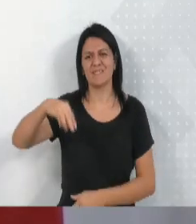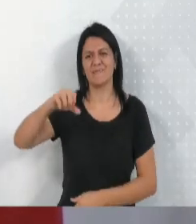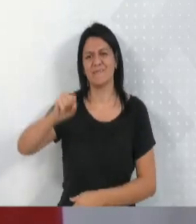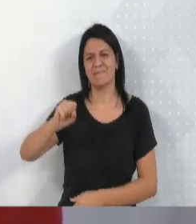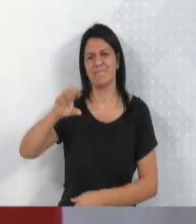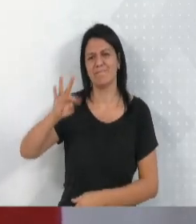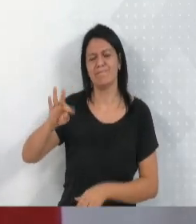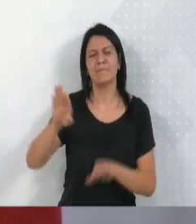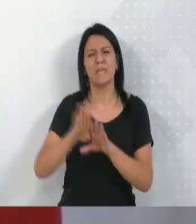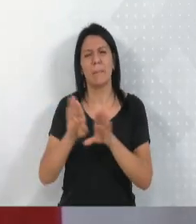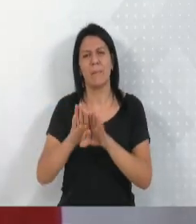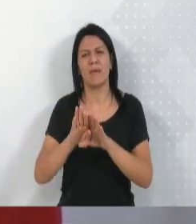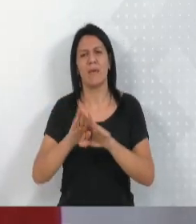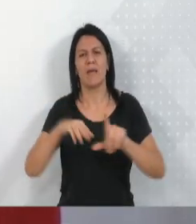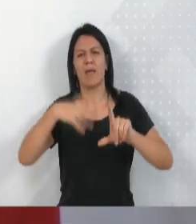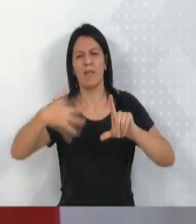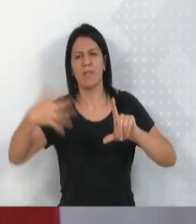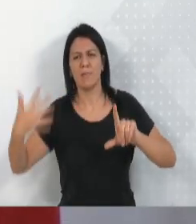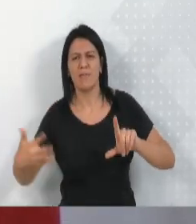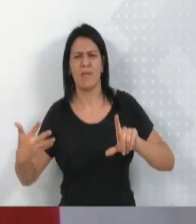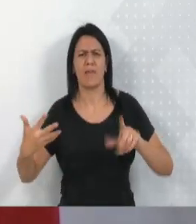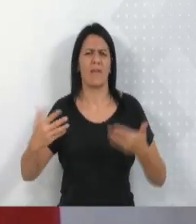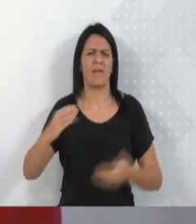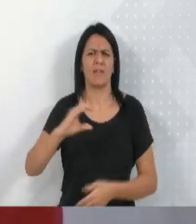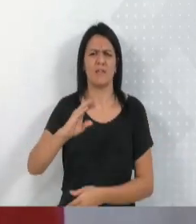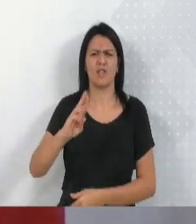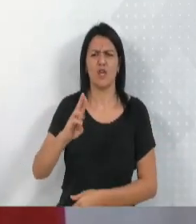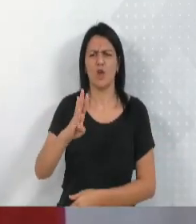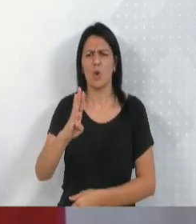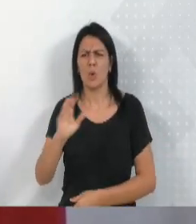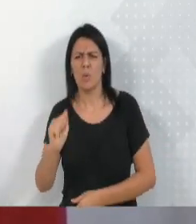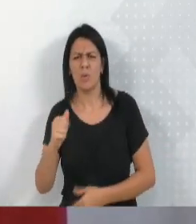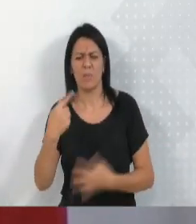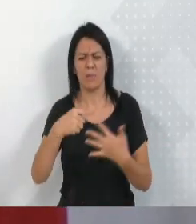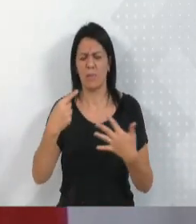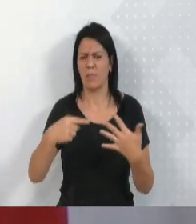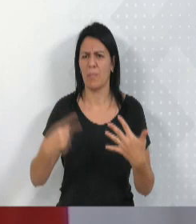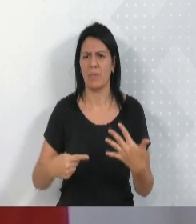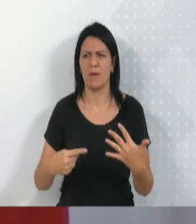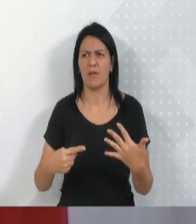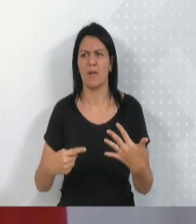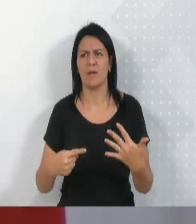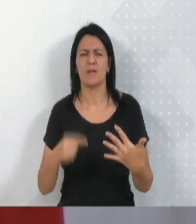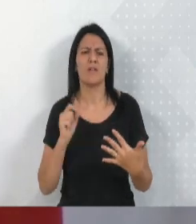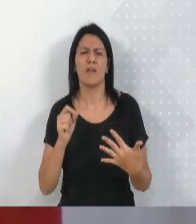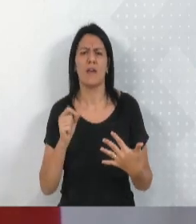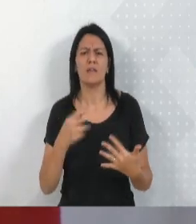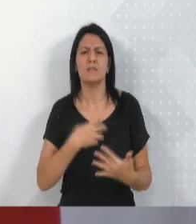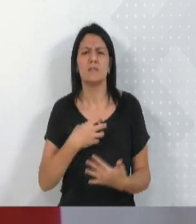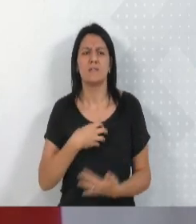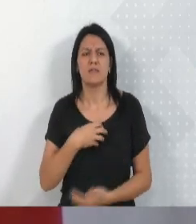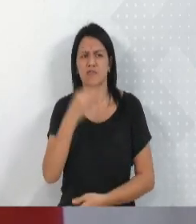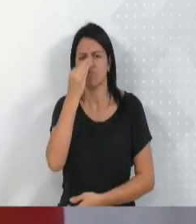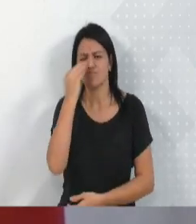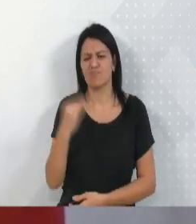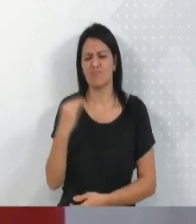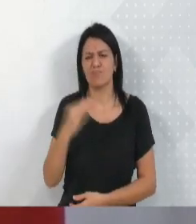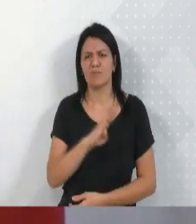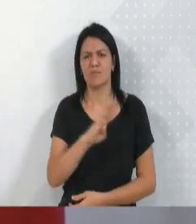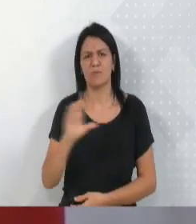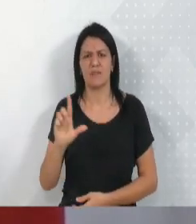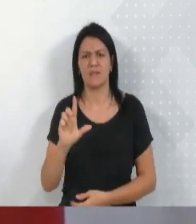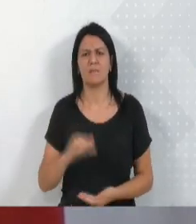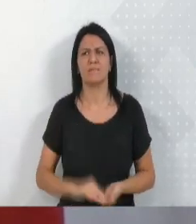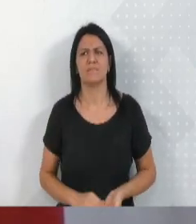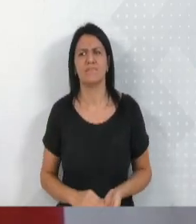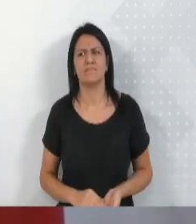desfile de Cuba, o desfile de um monte de outras categorias ali que se colocam como os excluídos de Blumenau. Eu queria deixar aqui o